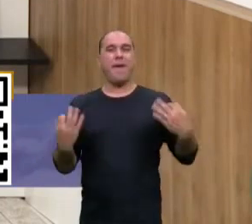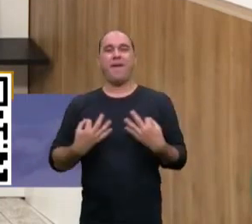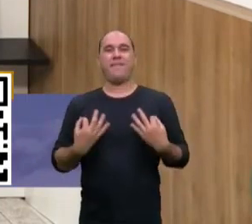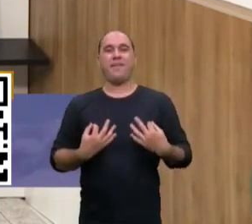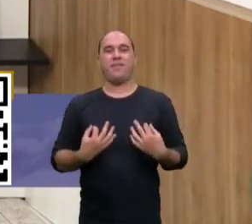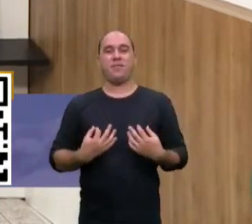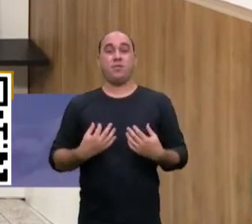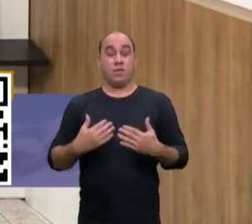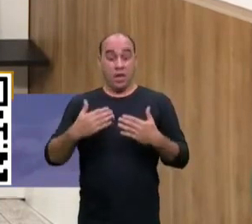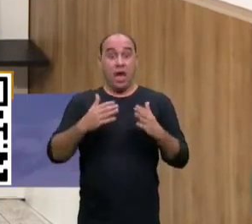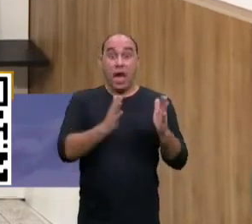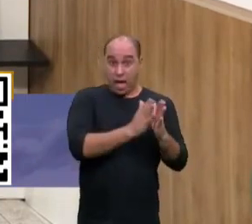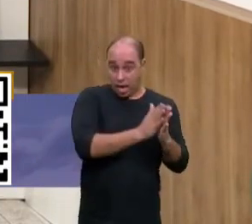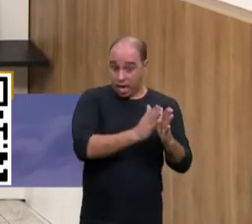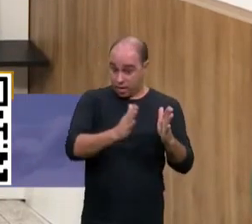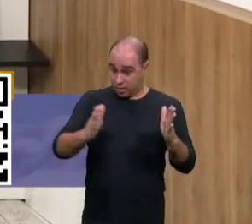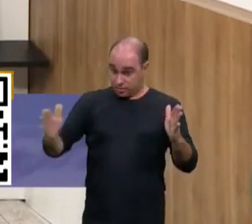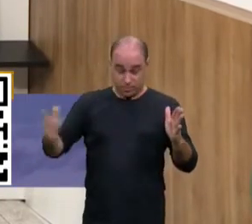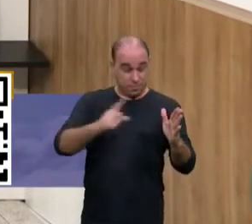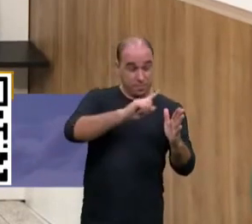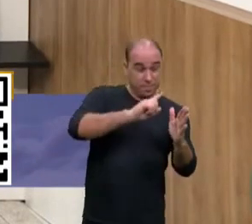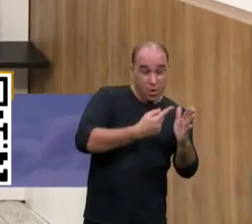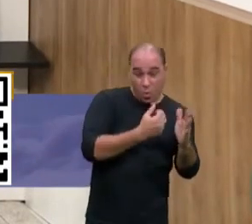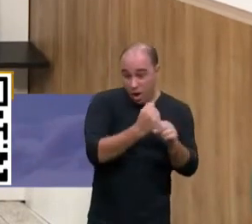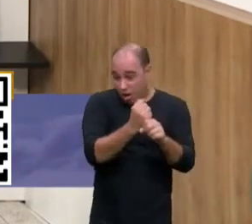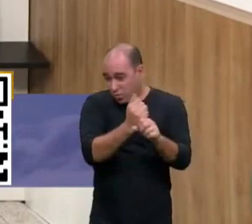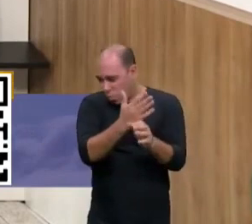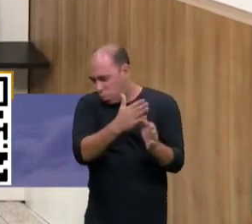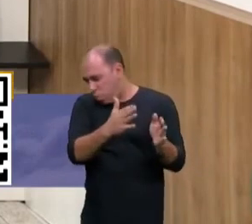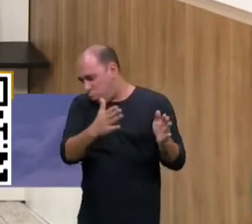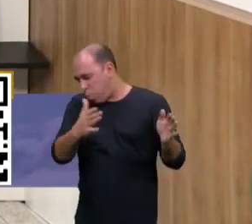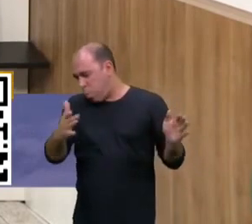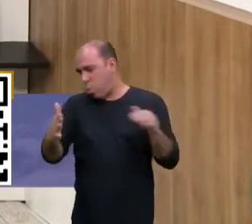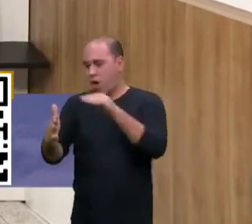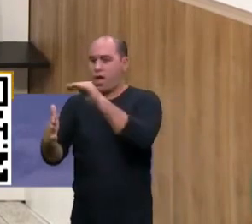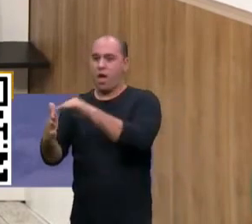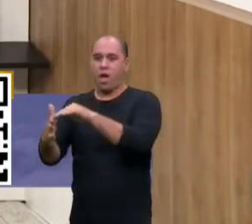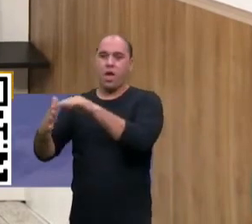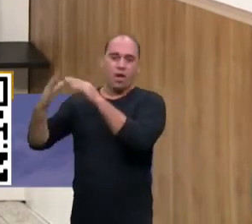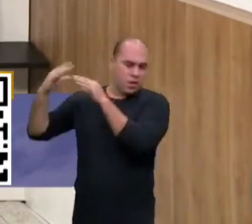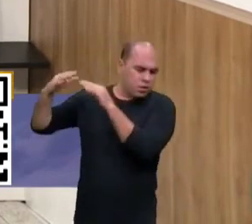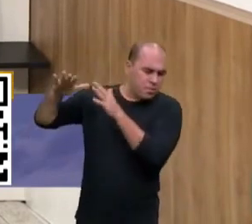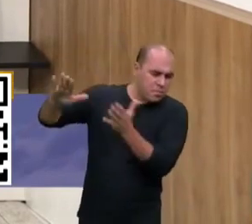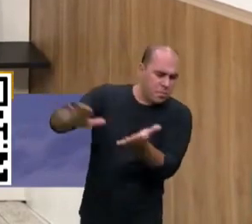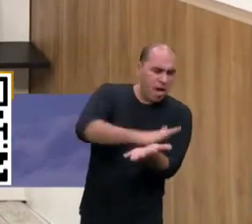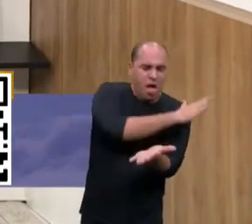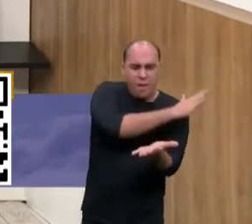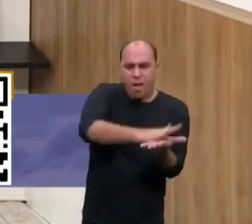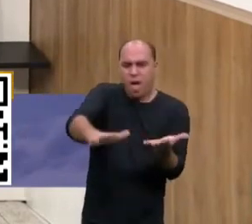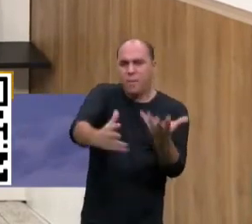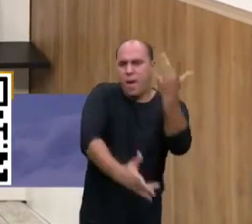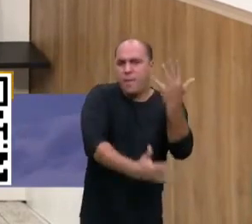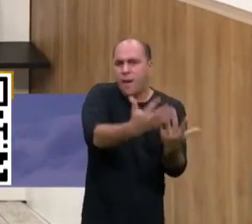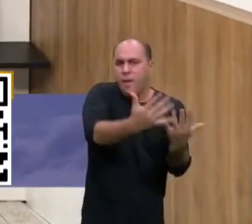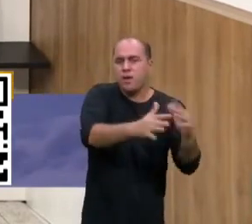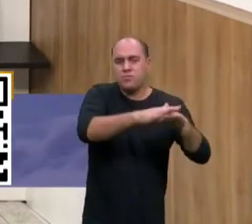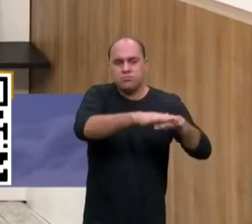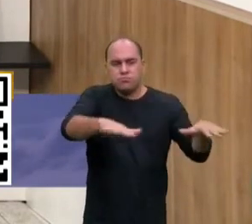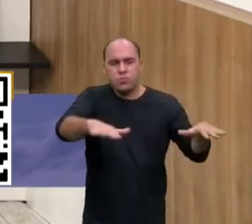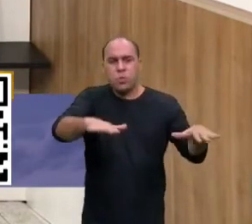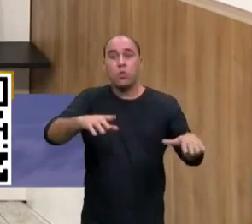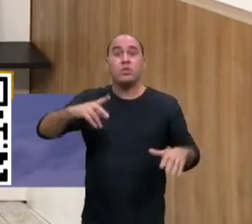destruída para sempre depois do milênio nunca mais haverá morte Deus vai acabar com amor nunca mais vai existir pecado nem